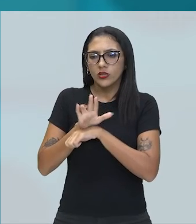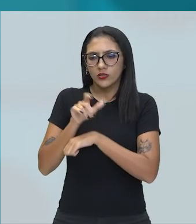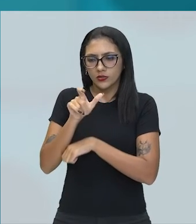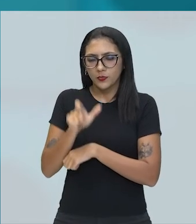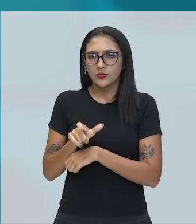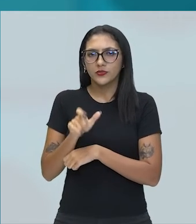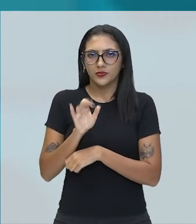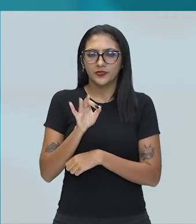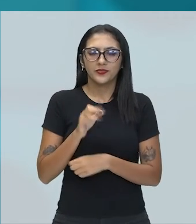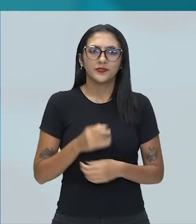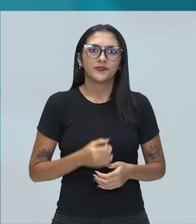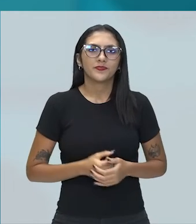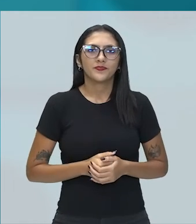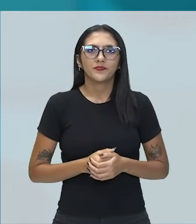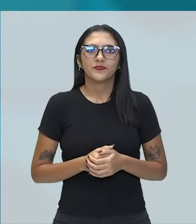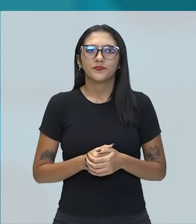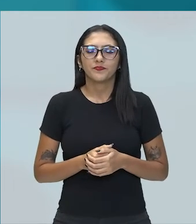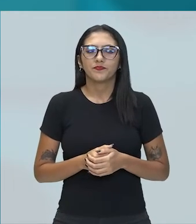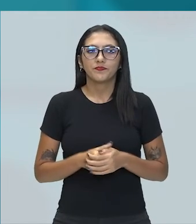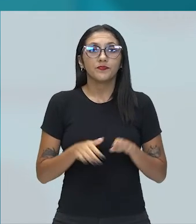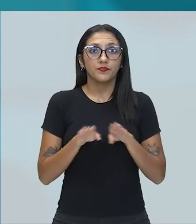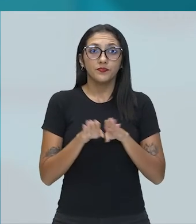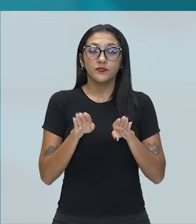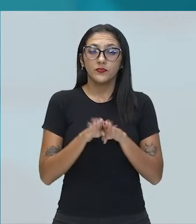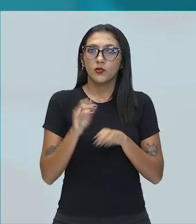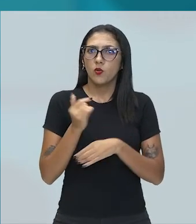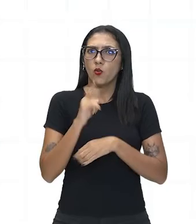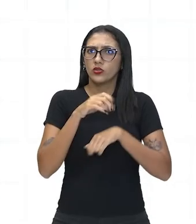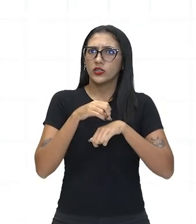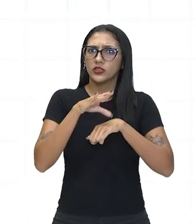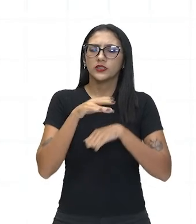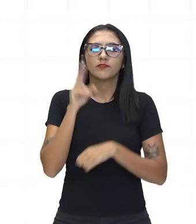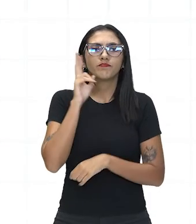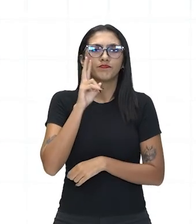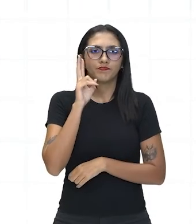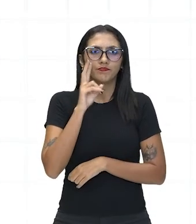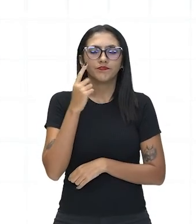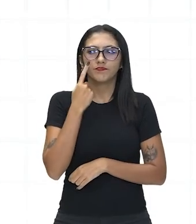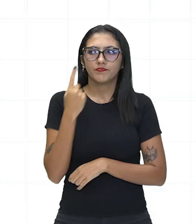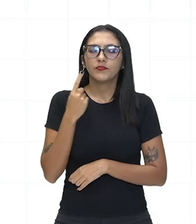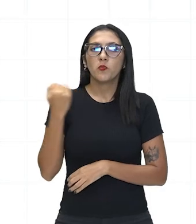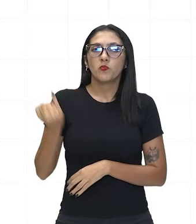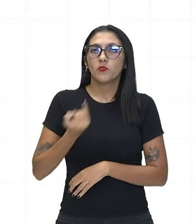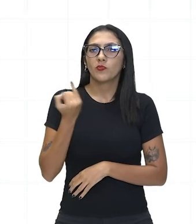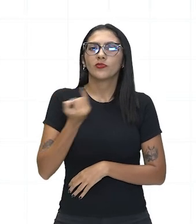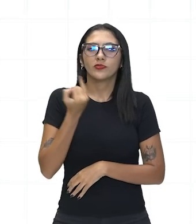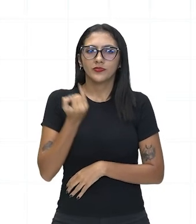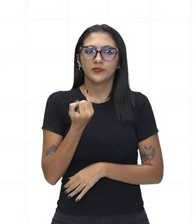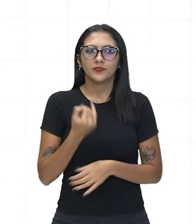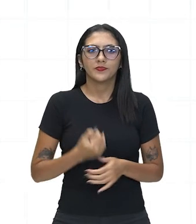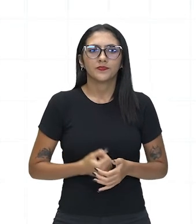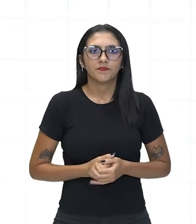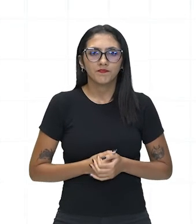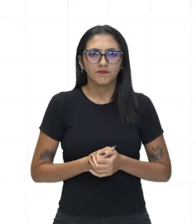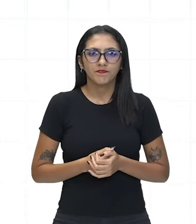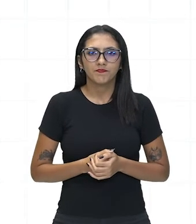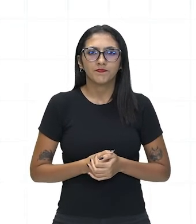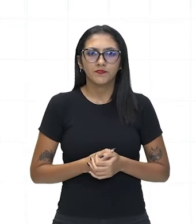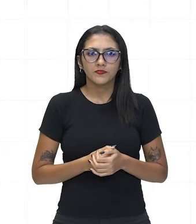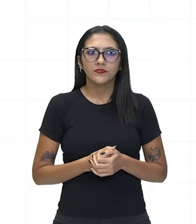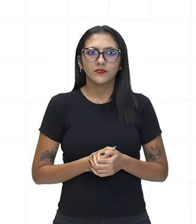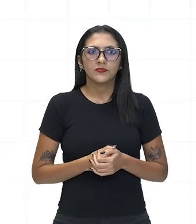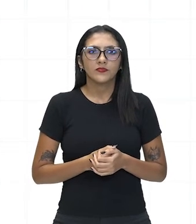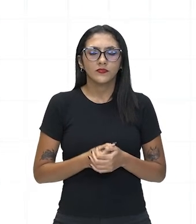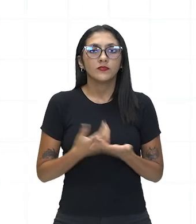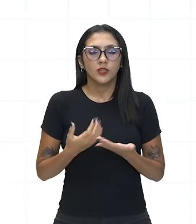vítima, ok? E um lembrete aqui para vocês aí na tela do que é importante a ser feito. Antes de iniciar